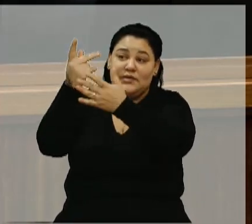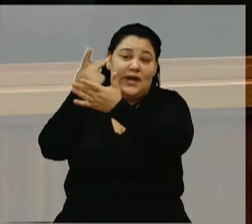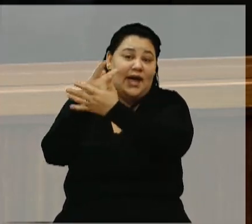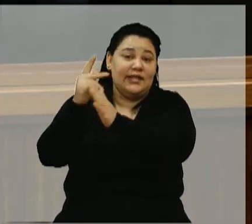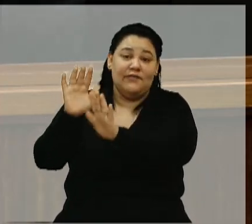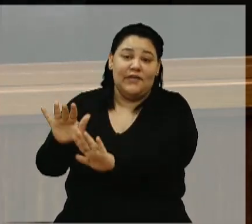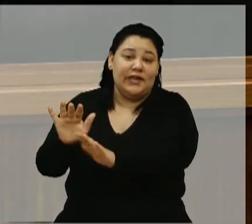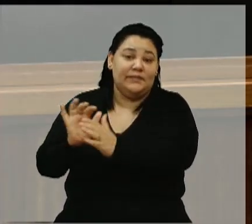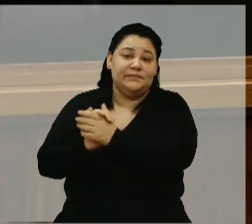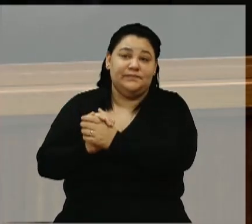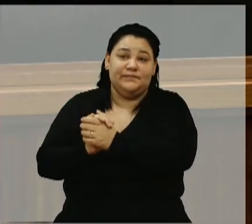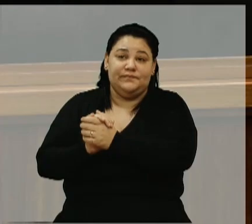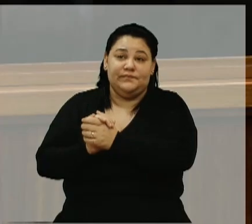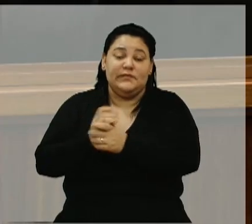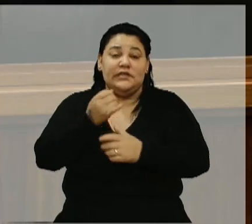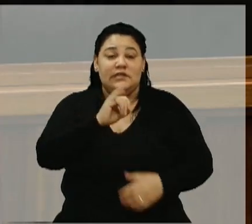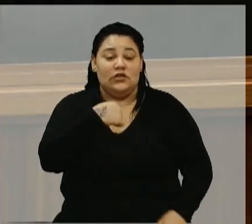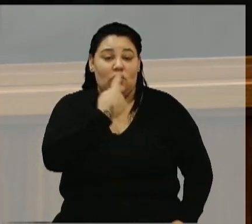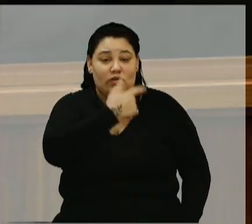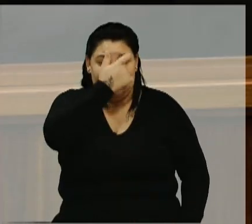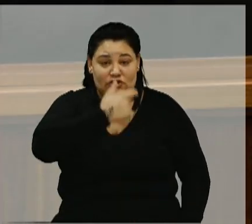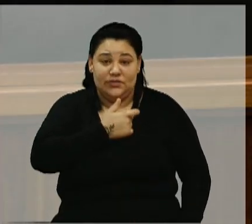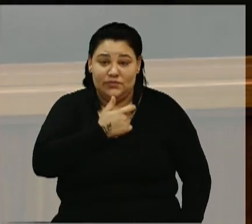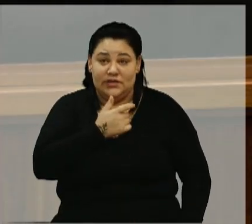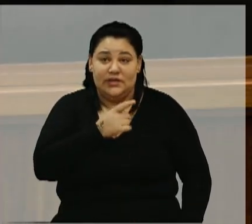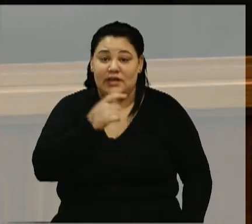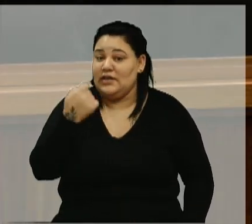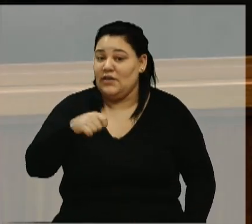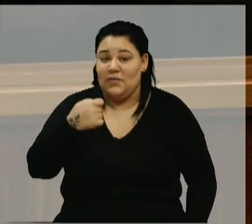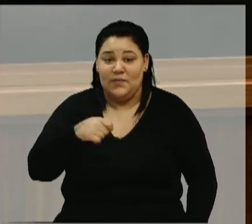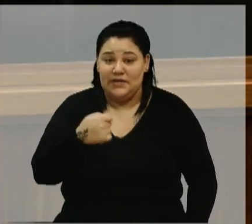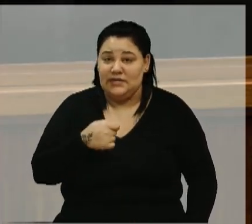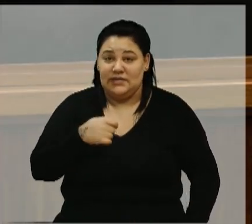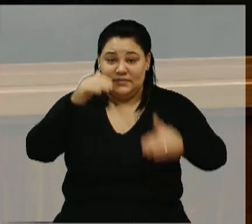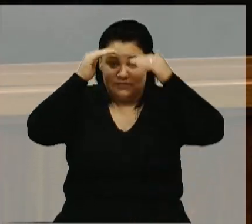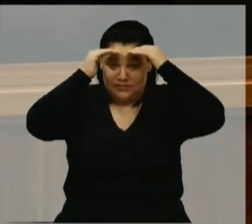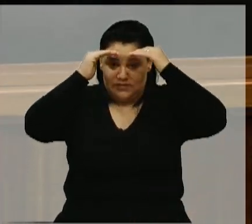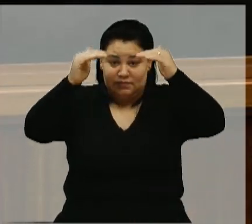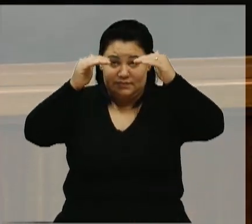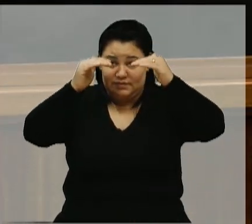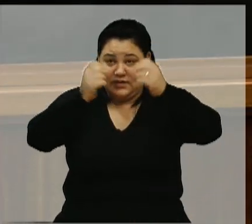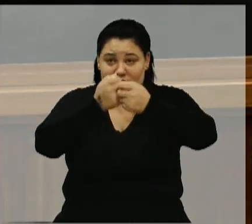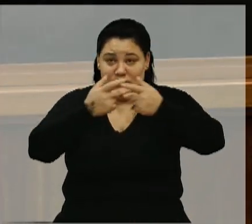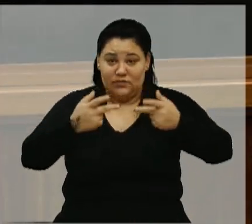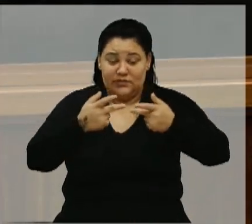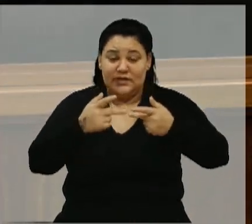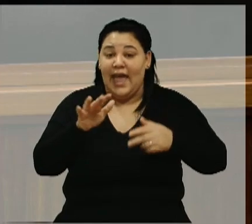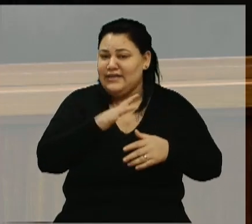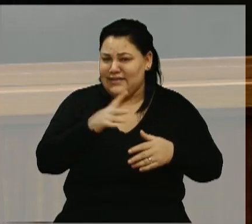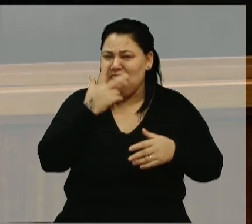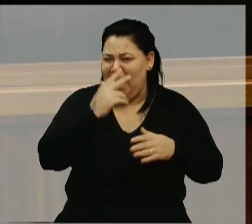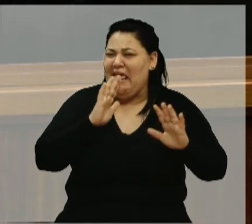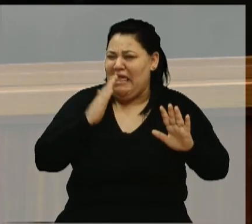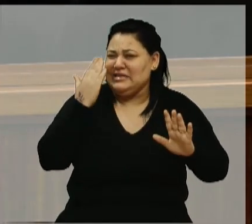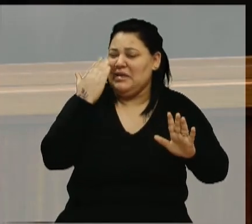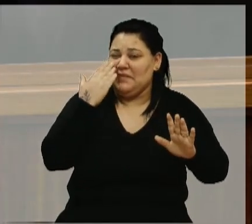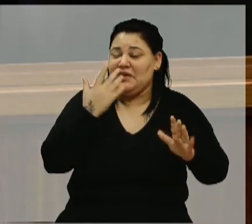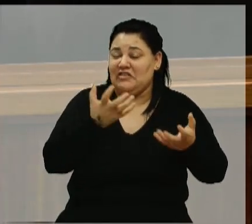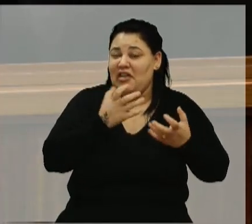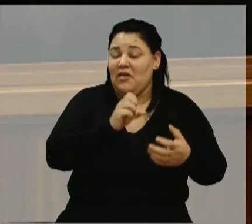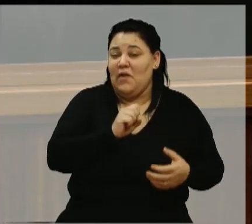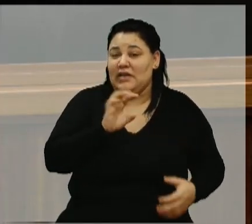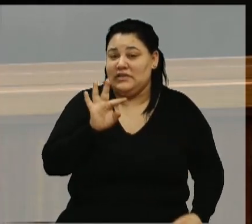lá. Se a gente acha que ele não deve cumprir com o dever dele, que é o que às vezes parece, que a gente quer que o